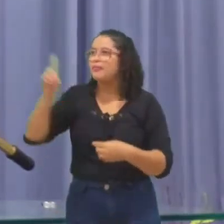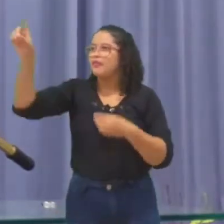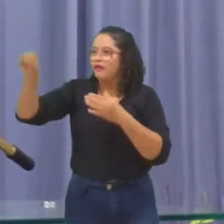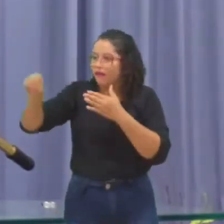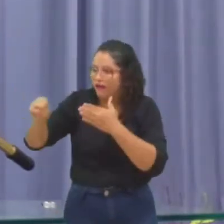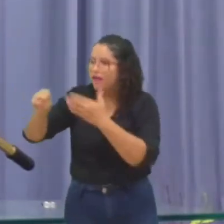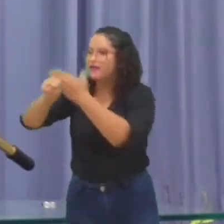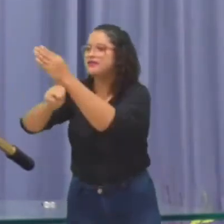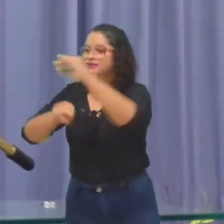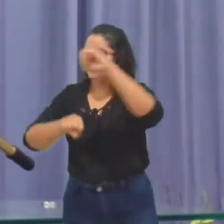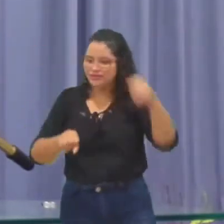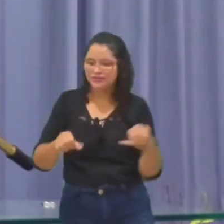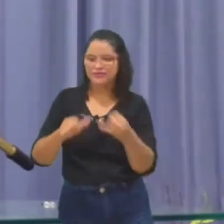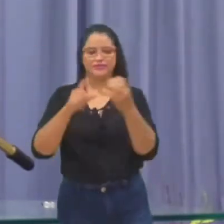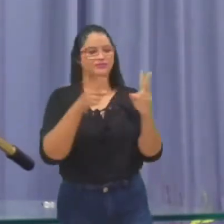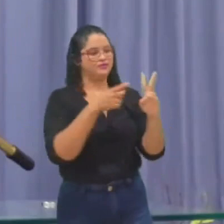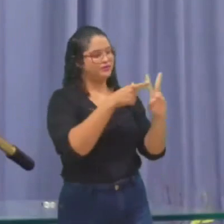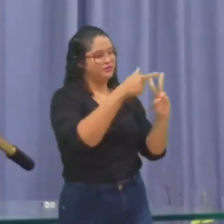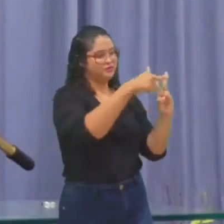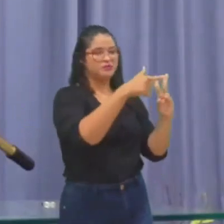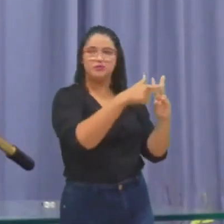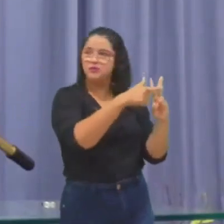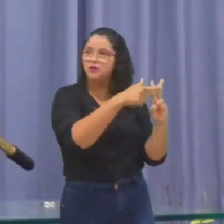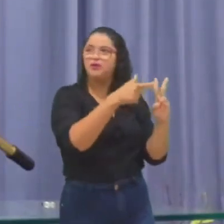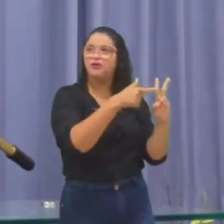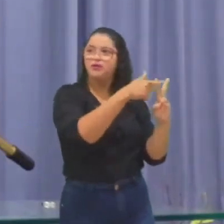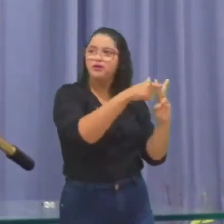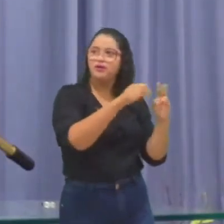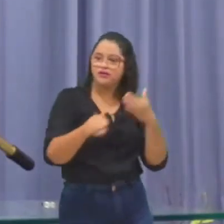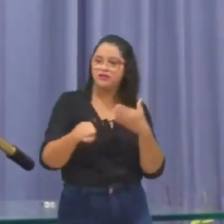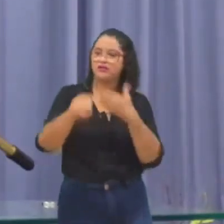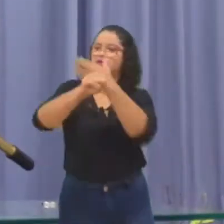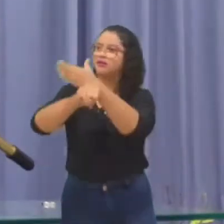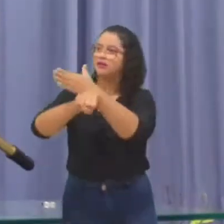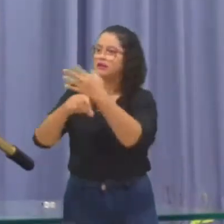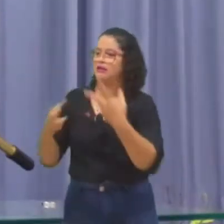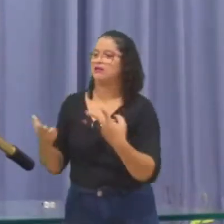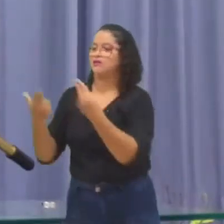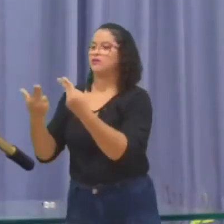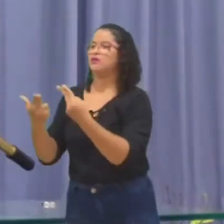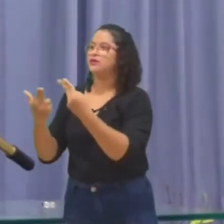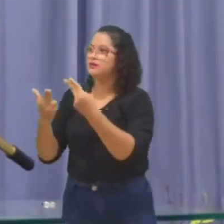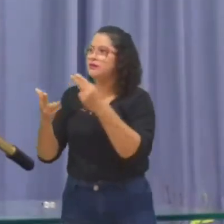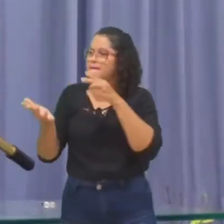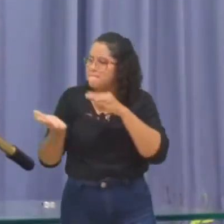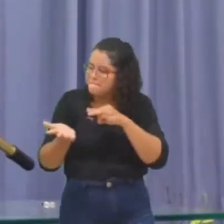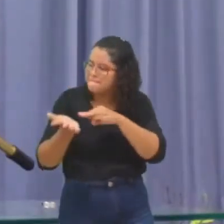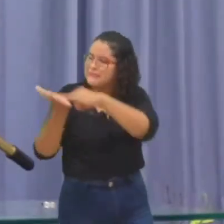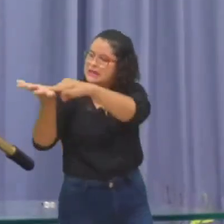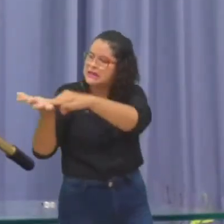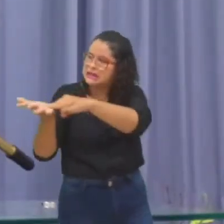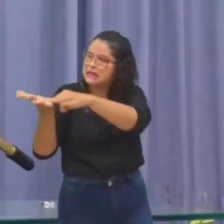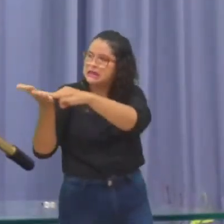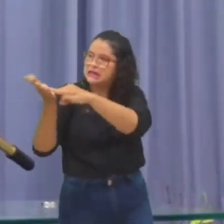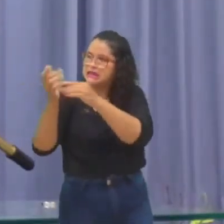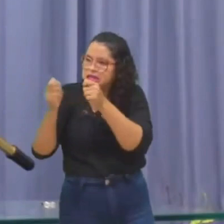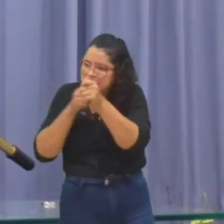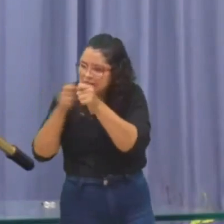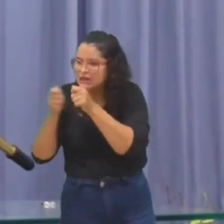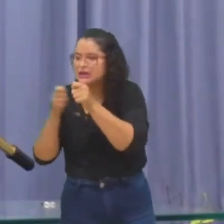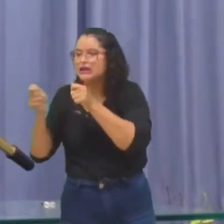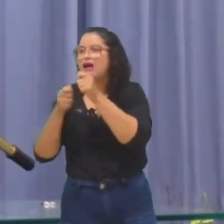de Josué e Calebe, que numa verdadeira lição de uma fé equilibrada em Deus, assumiram que